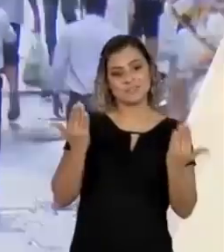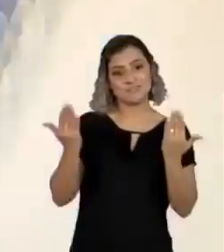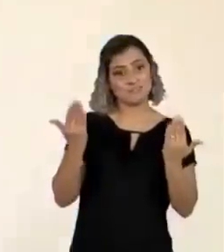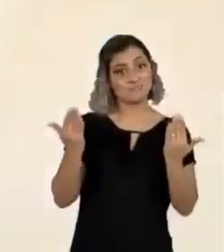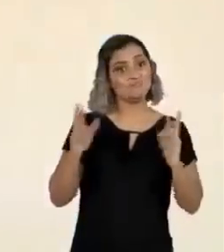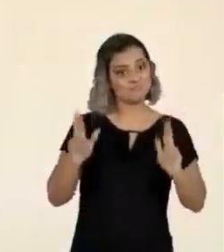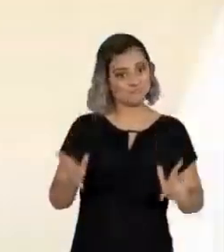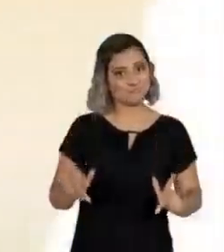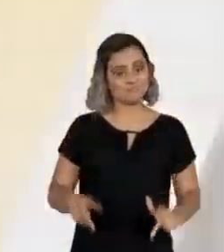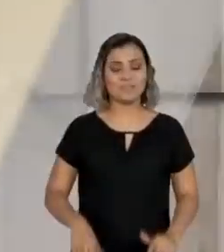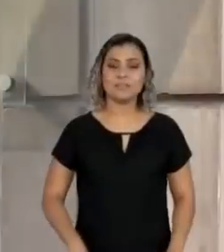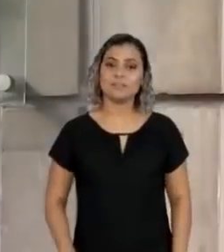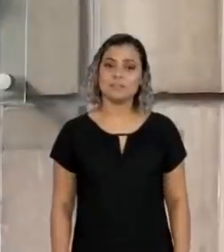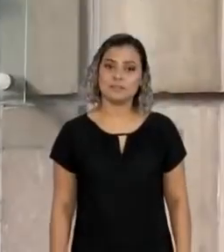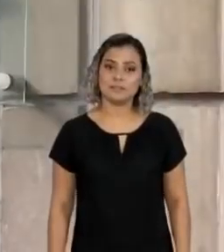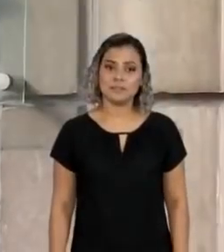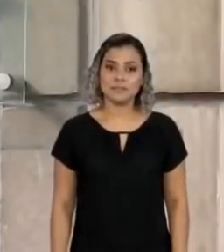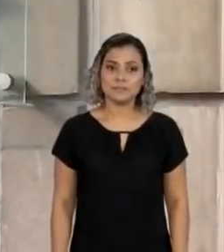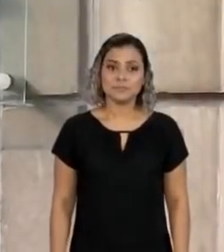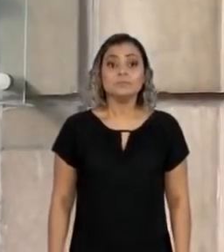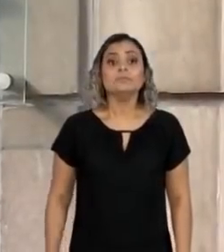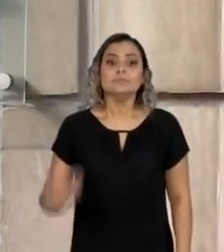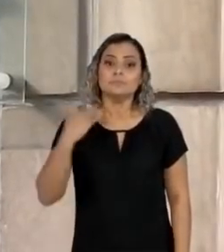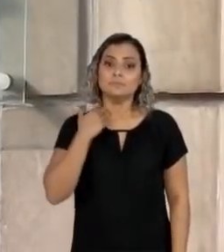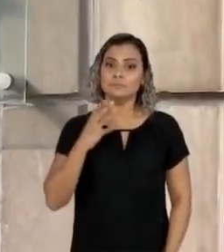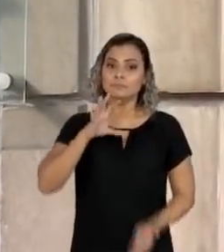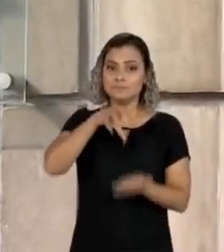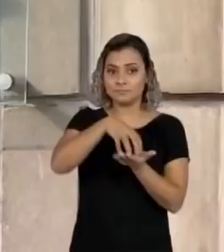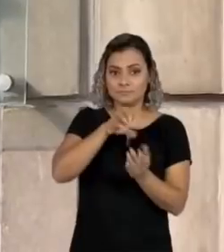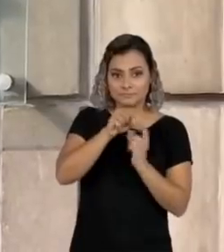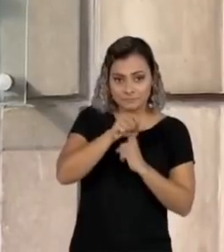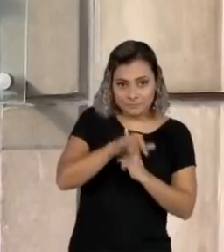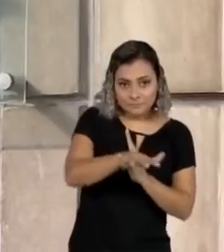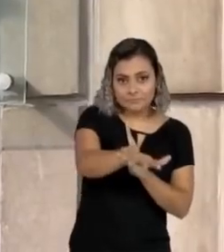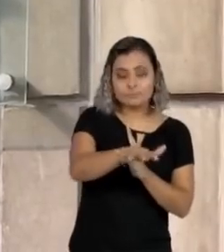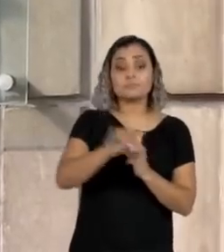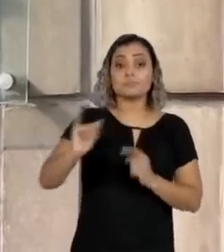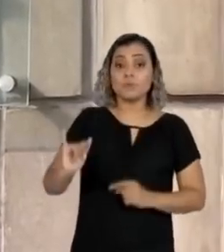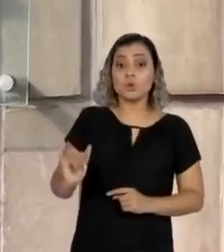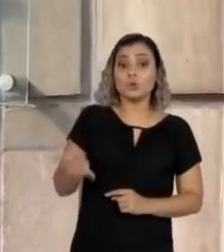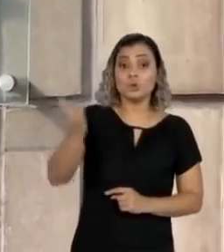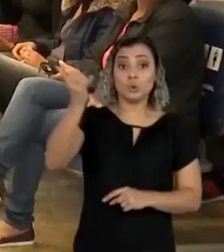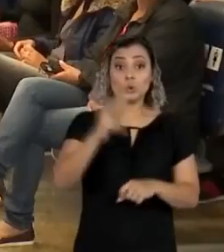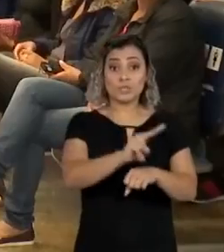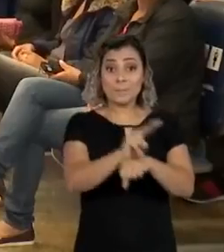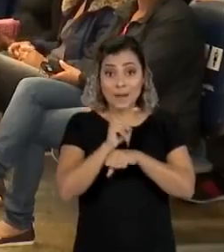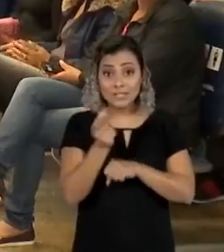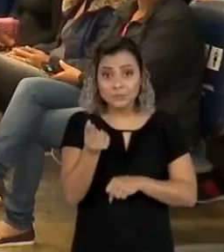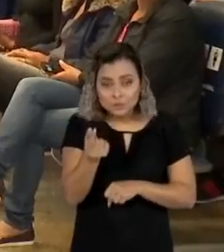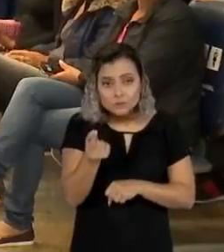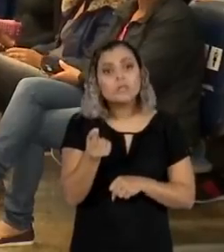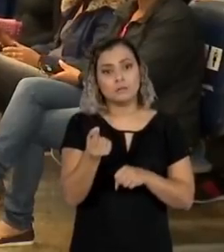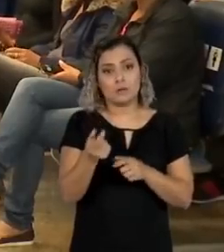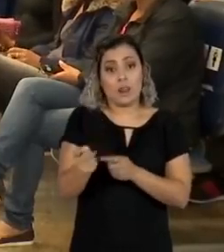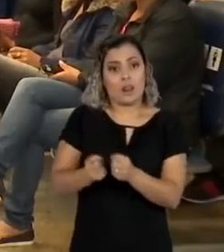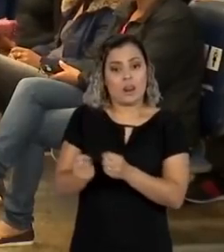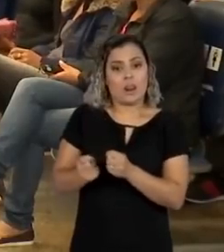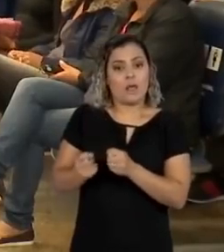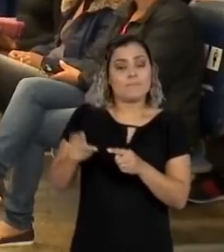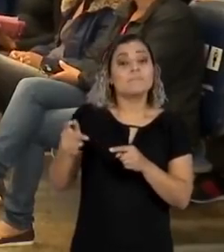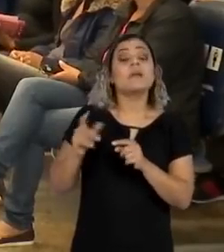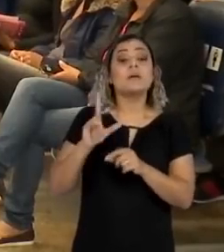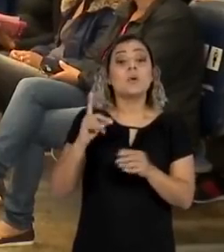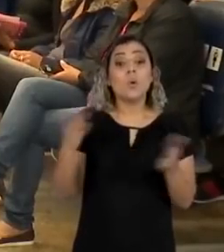meses. O Banco Central vai limitar os juros do cheque especial, que hoje chegam a mais